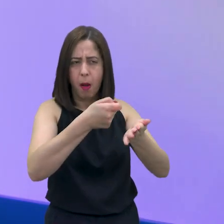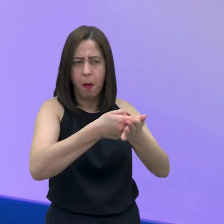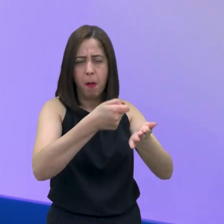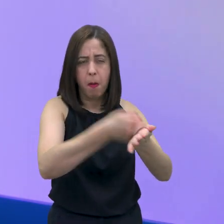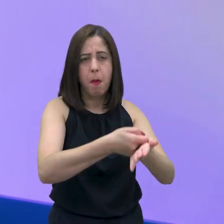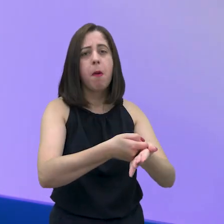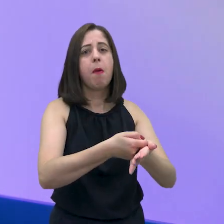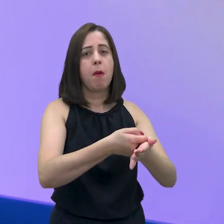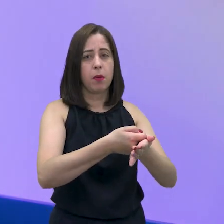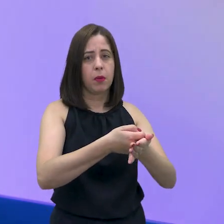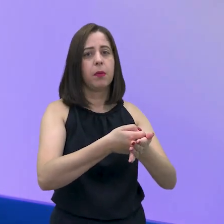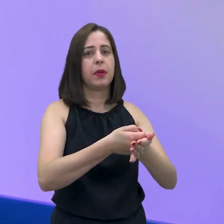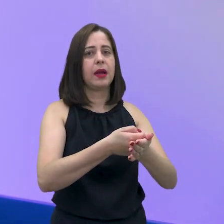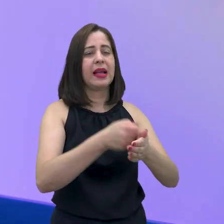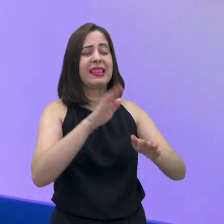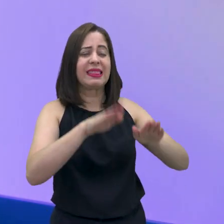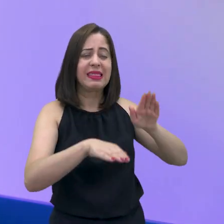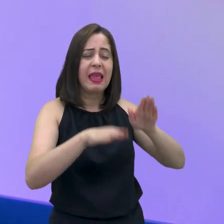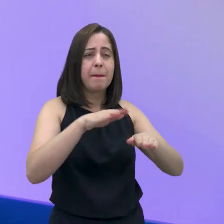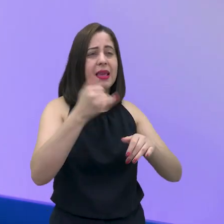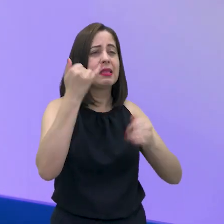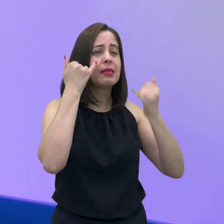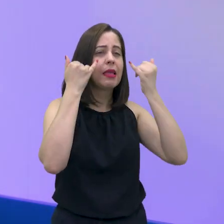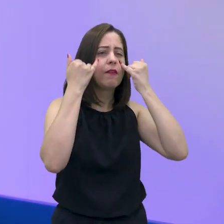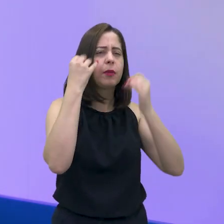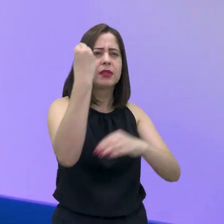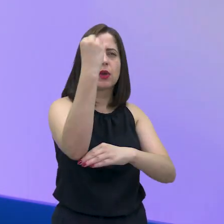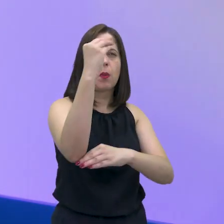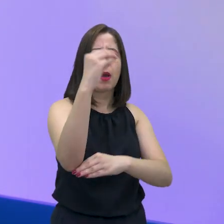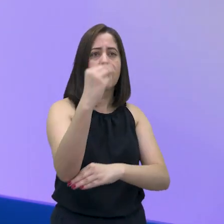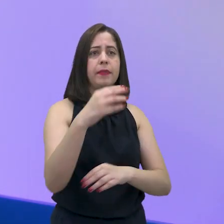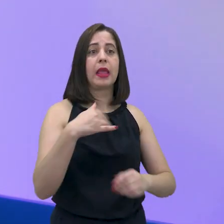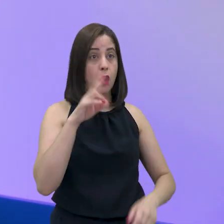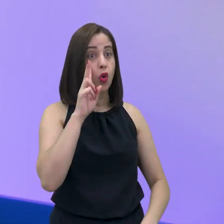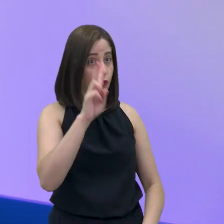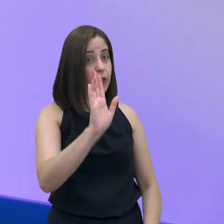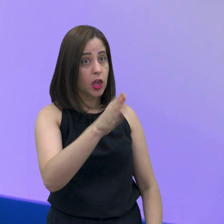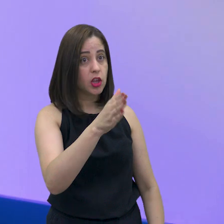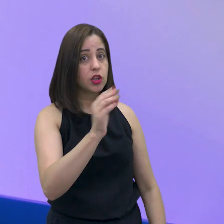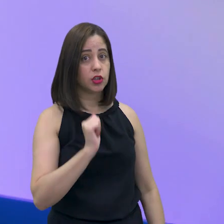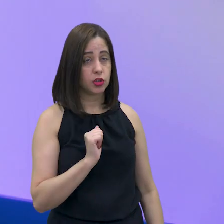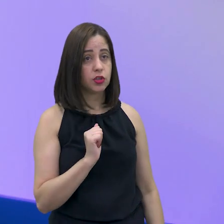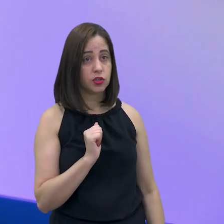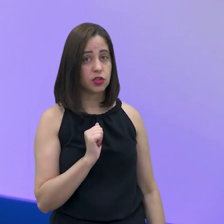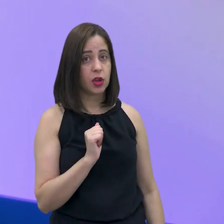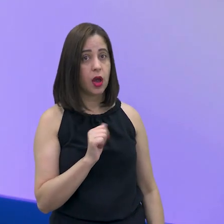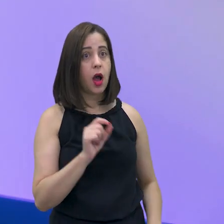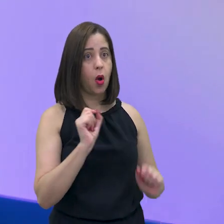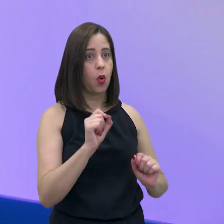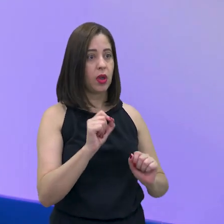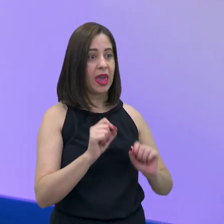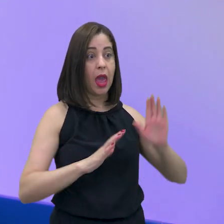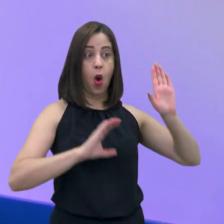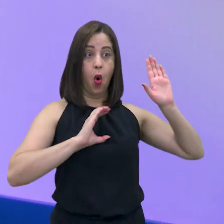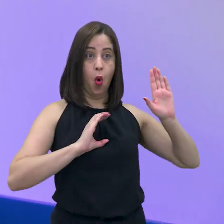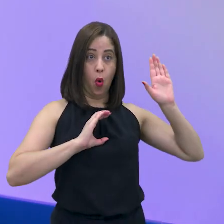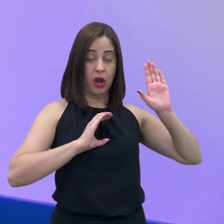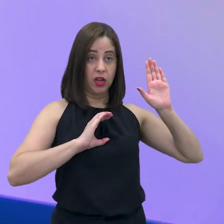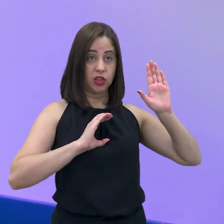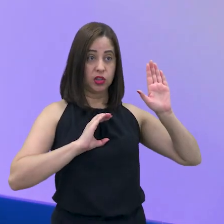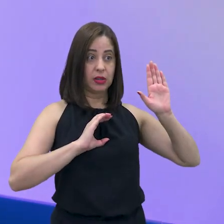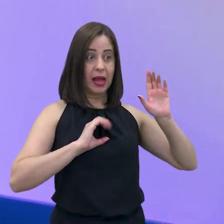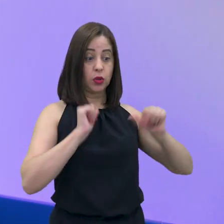em redes sociais, dependendo do volume, da intensidade, eu já vi ocasiões em que tendem a mudar posturas